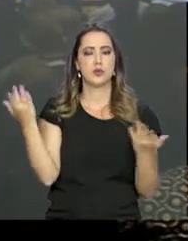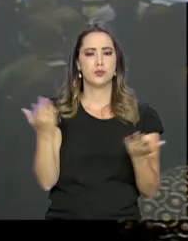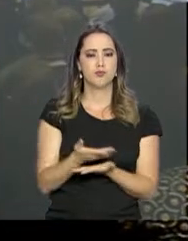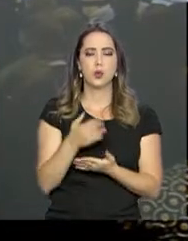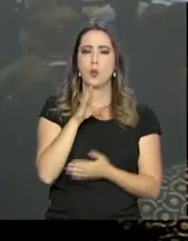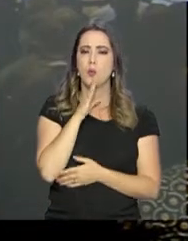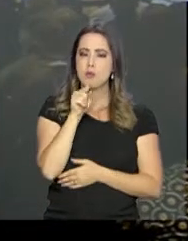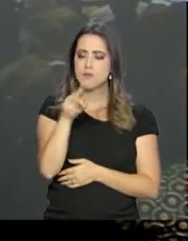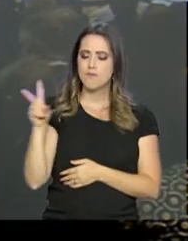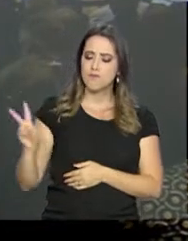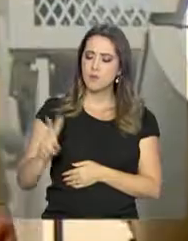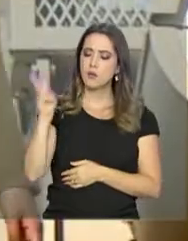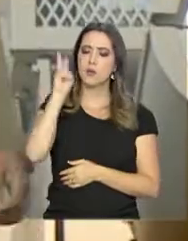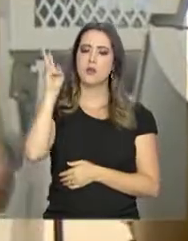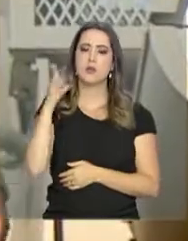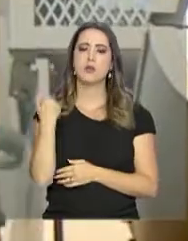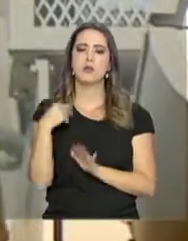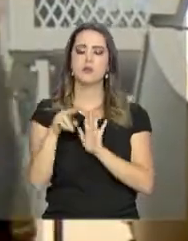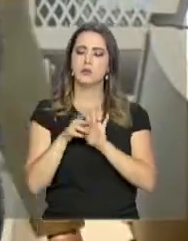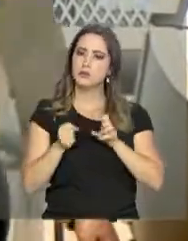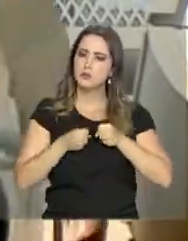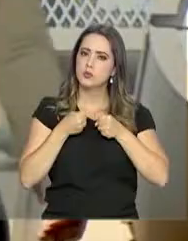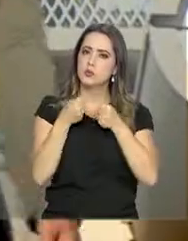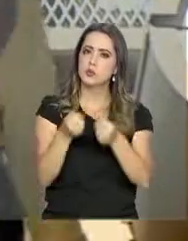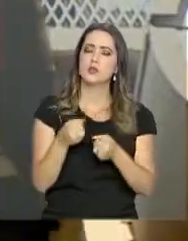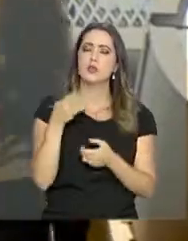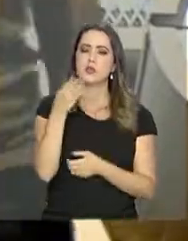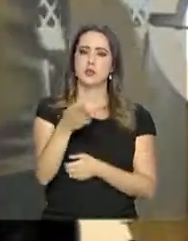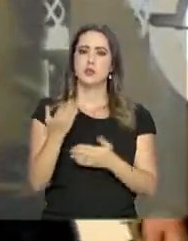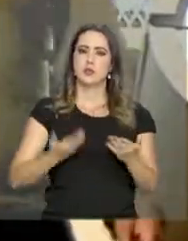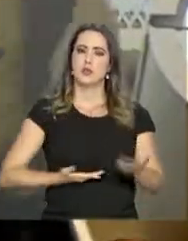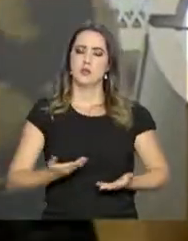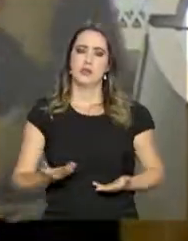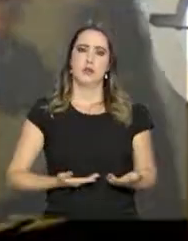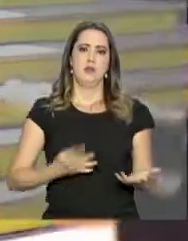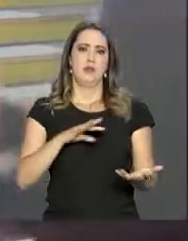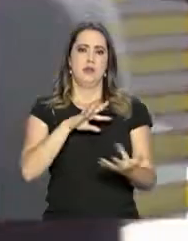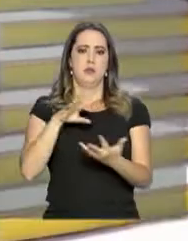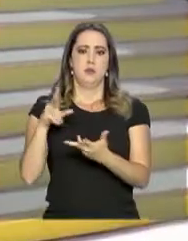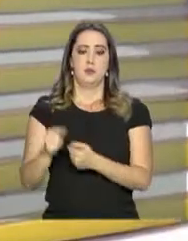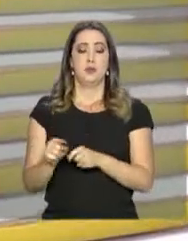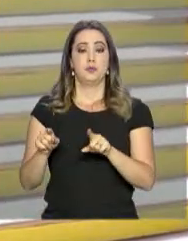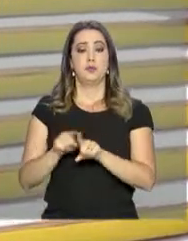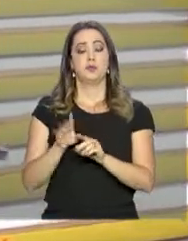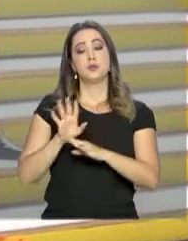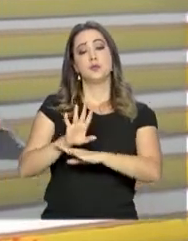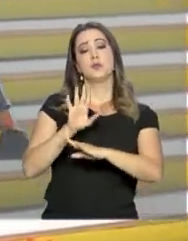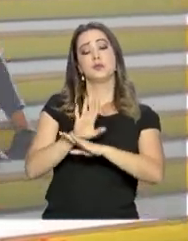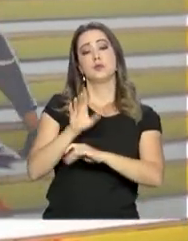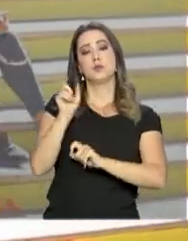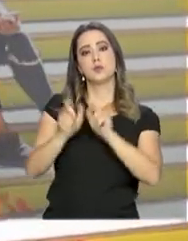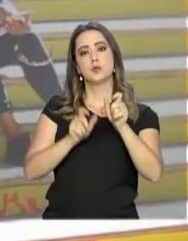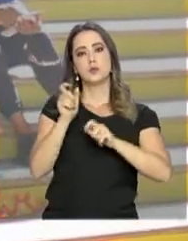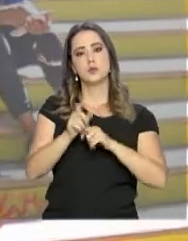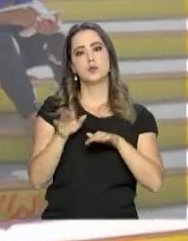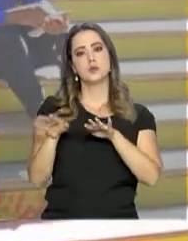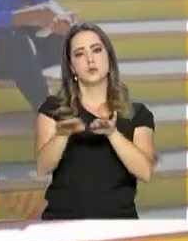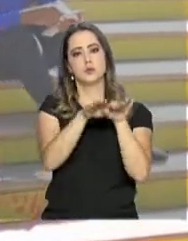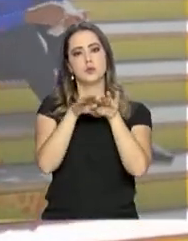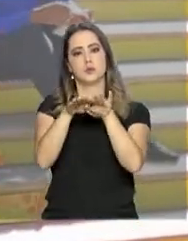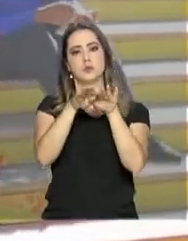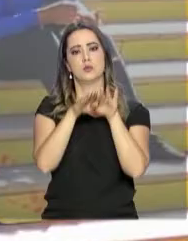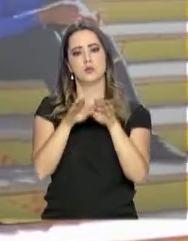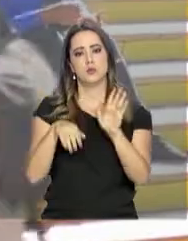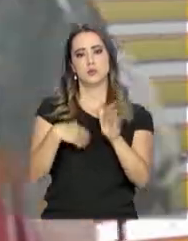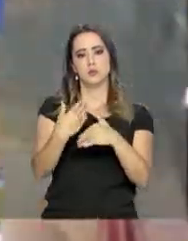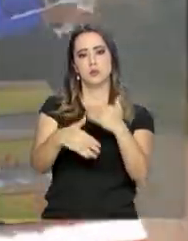dos valores, princípios e da dedicação de Mandela a serviço da humanidade e da contribuição dele para a democracia e